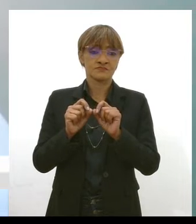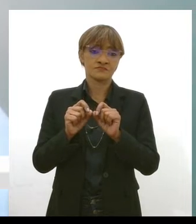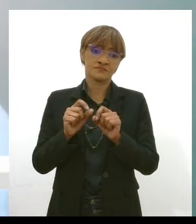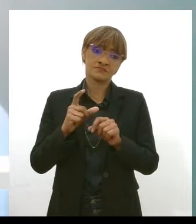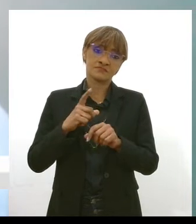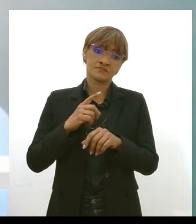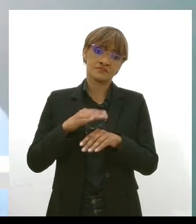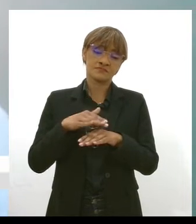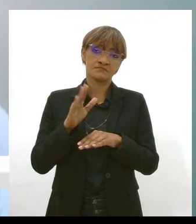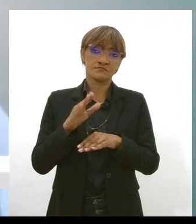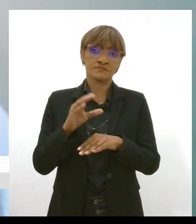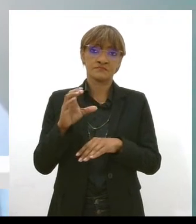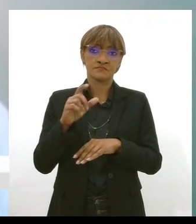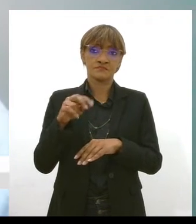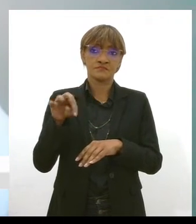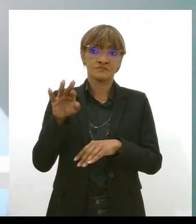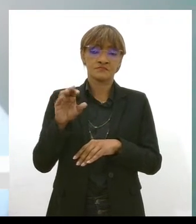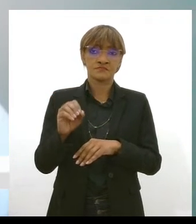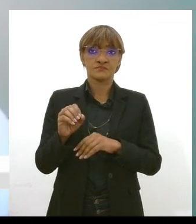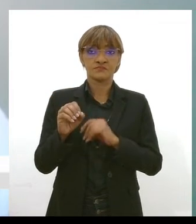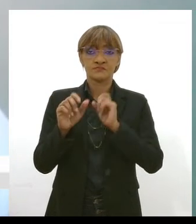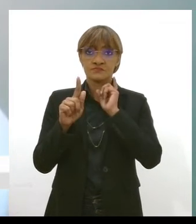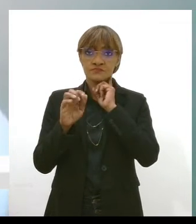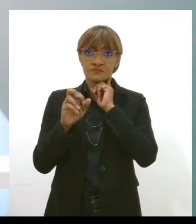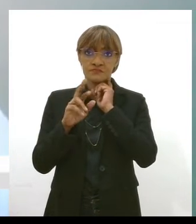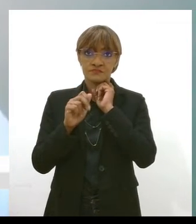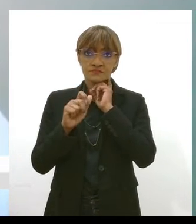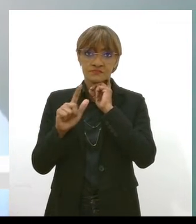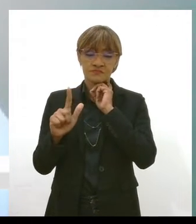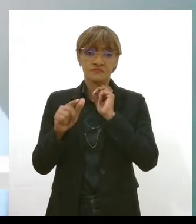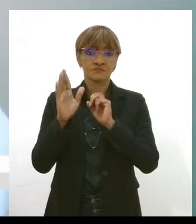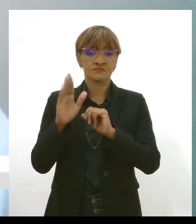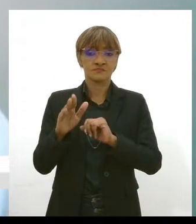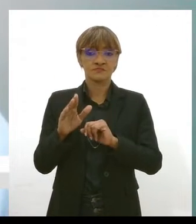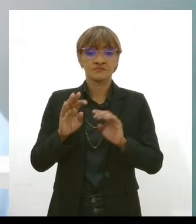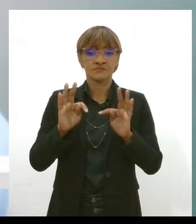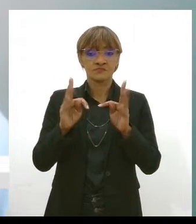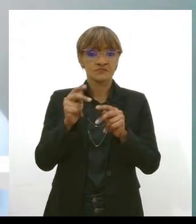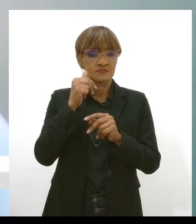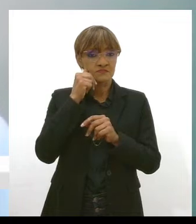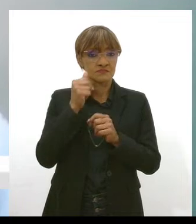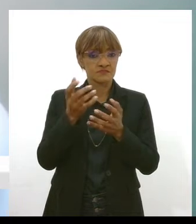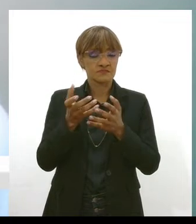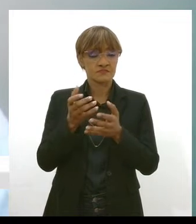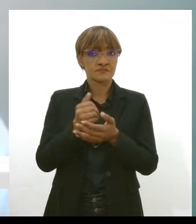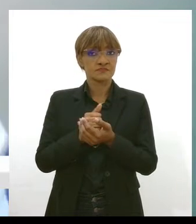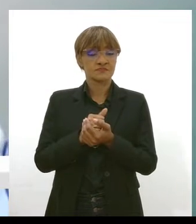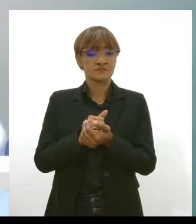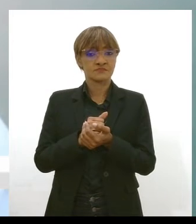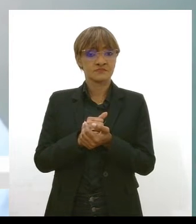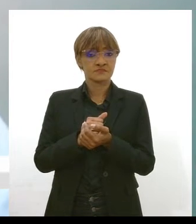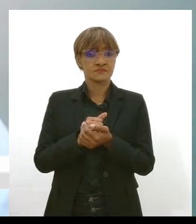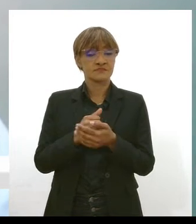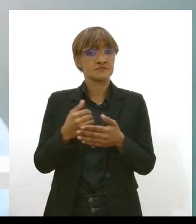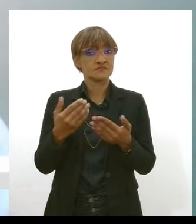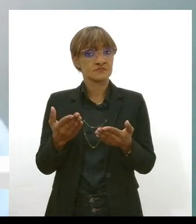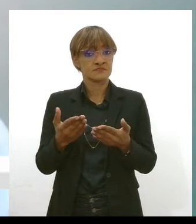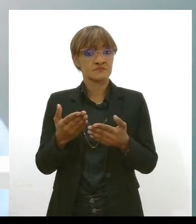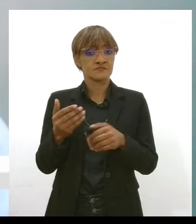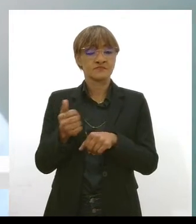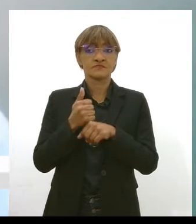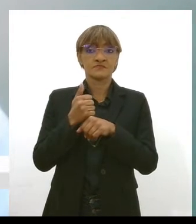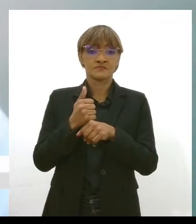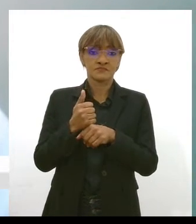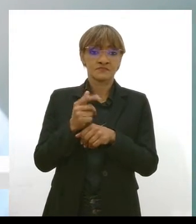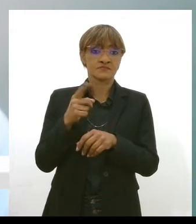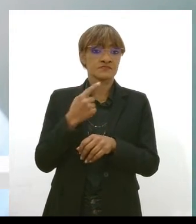né? Sim. E as mulheres buscam o especialista. E o especialista a gente só vai encontrar,